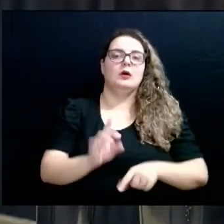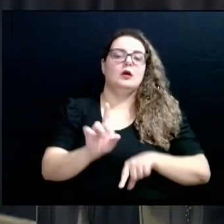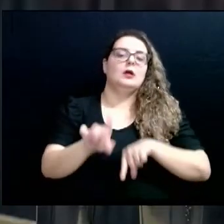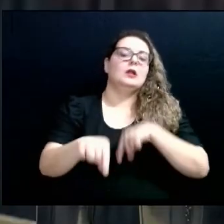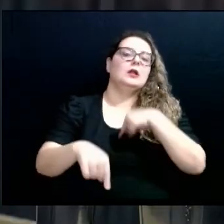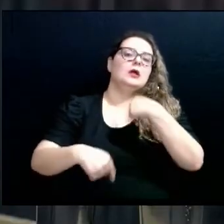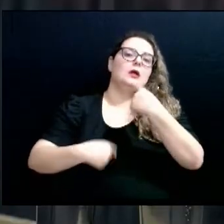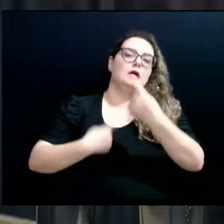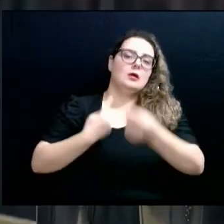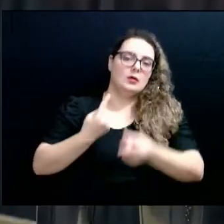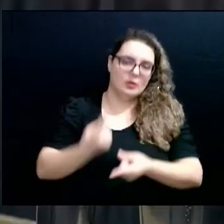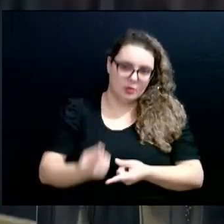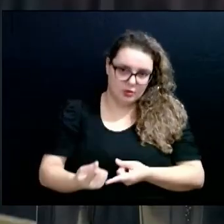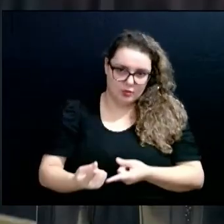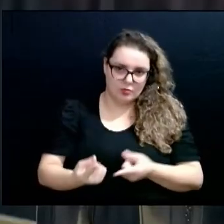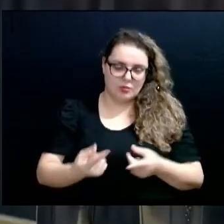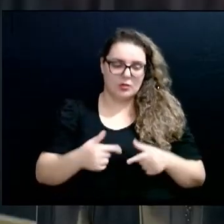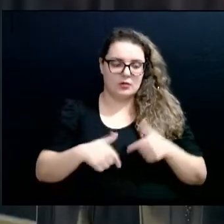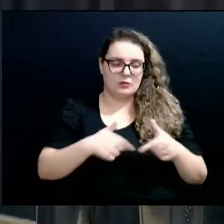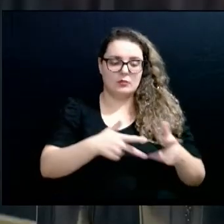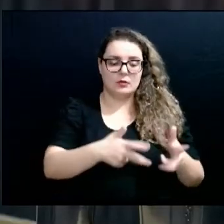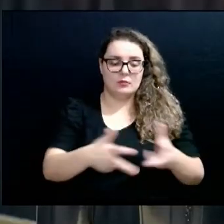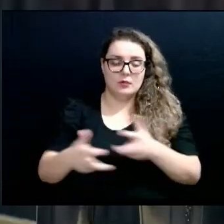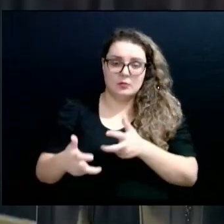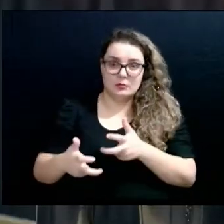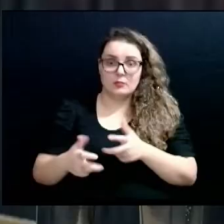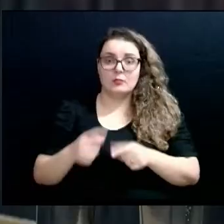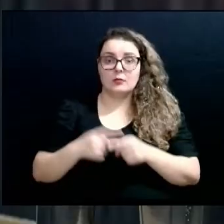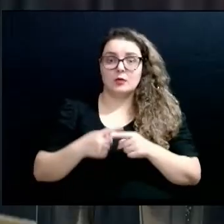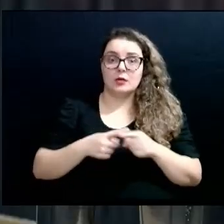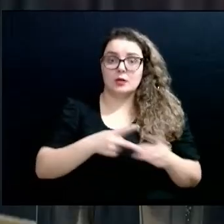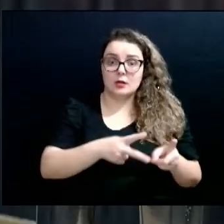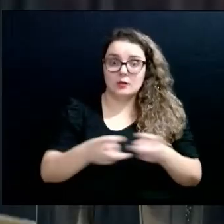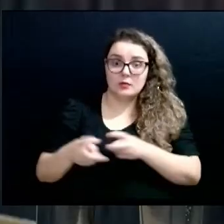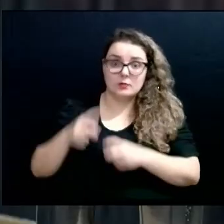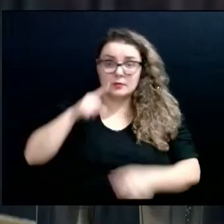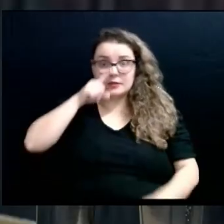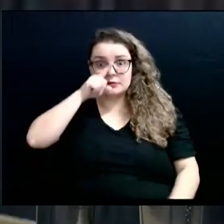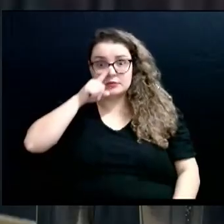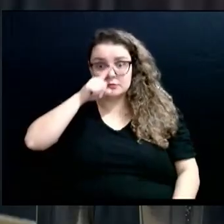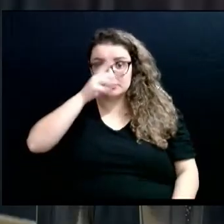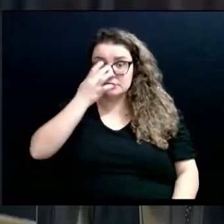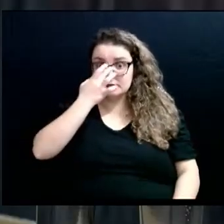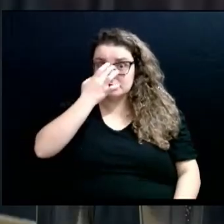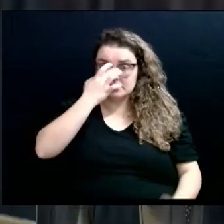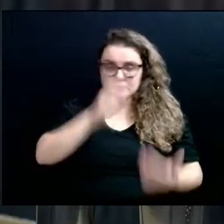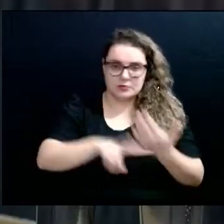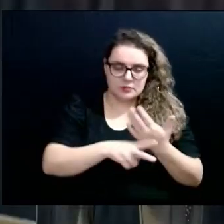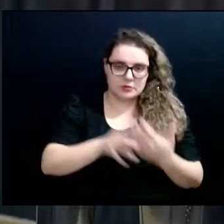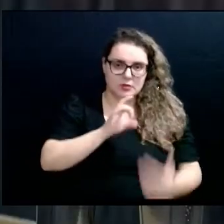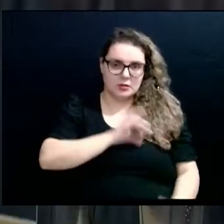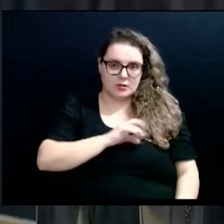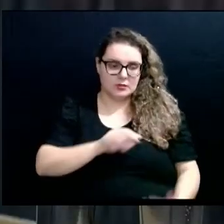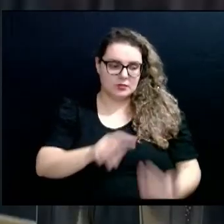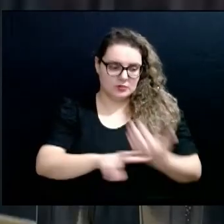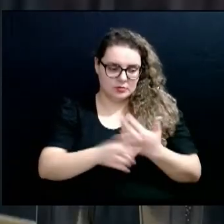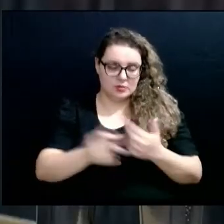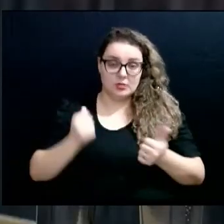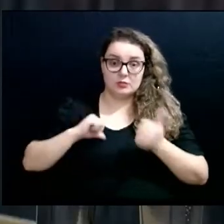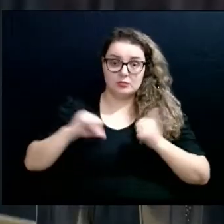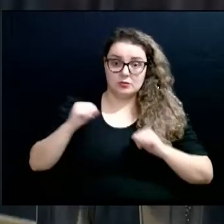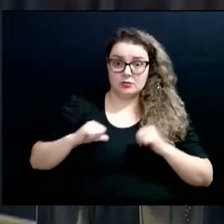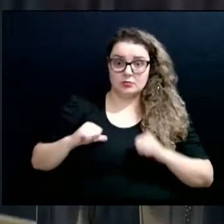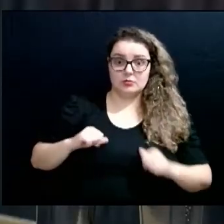essa percepção. Porque a percepção do perigo, que gera o medo, que gera a ansiedade, a gente tá falando de algo cognitivo,